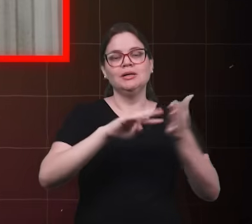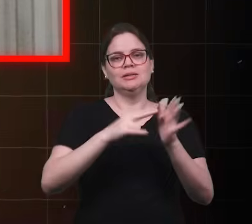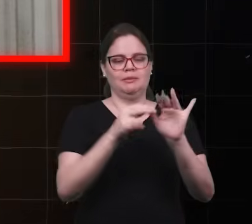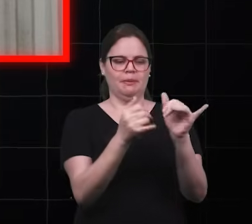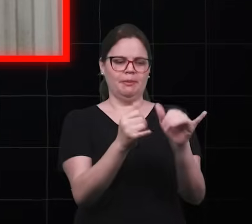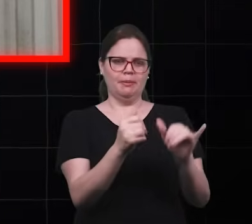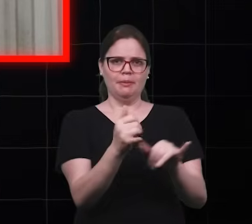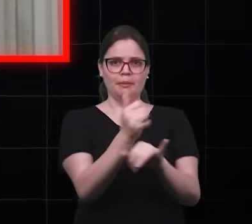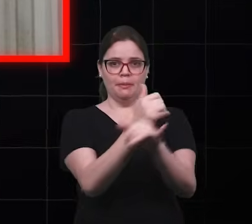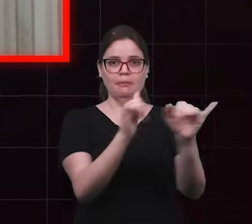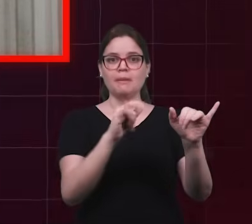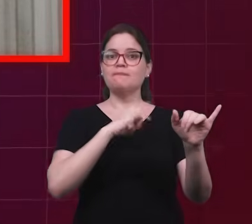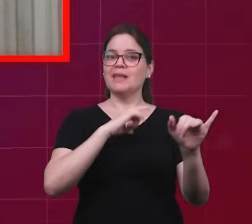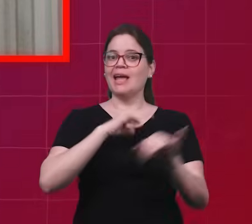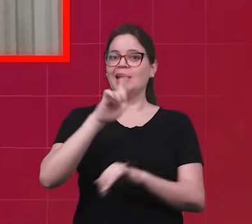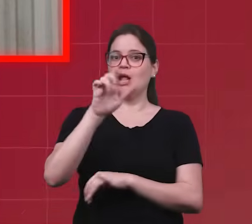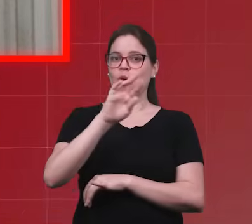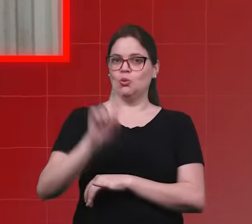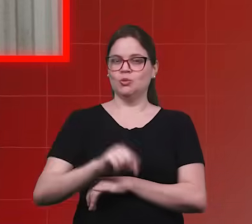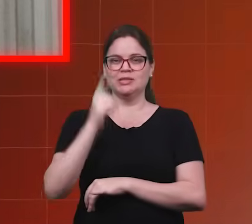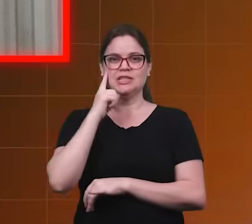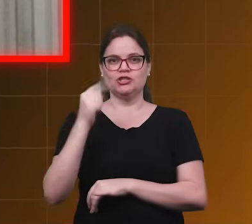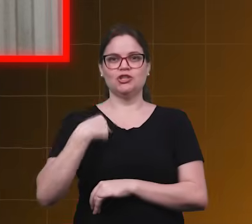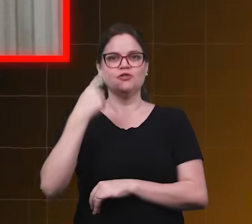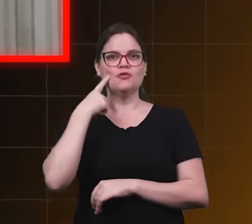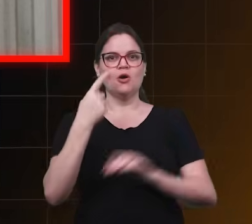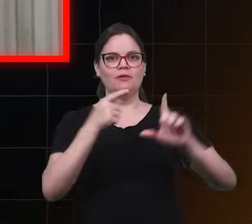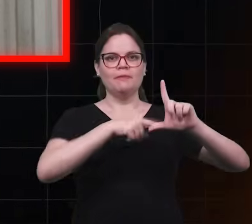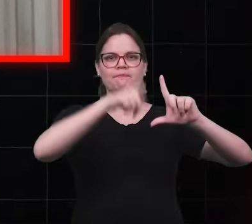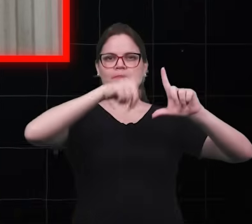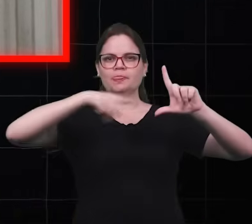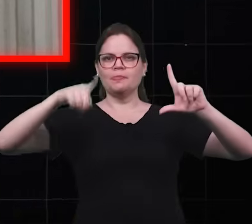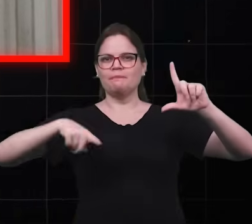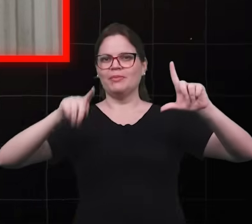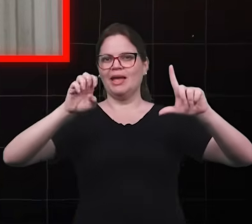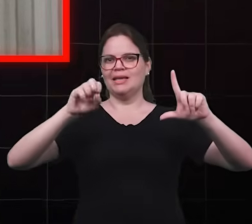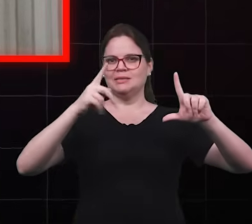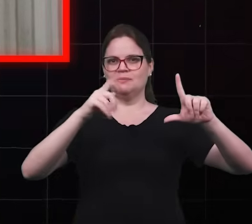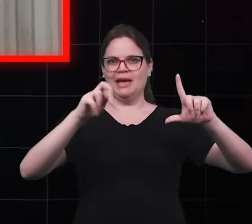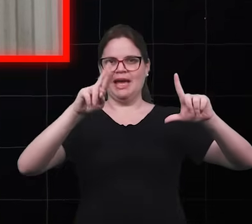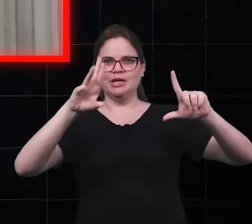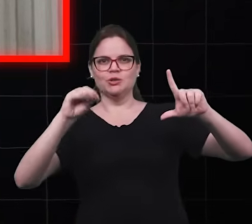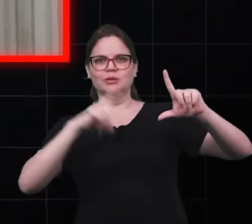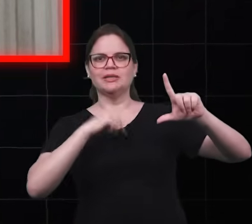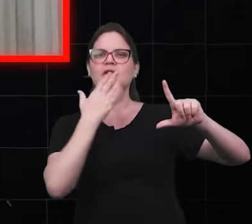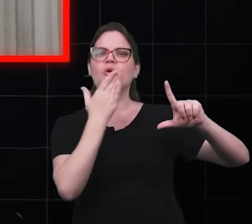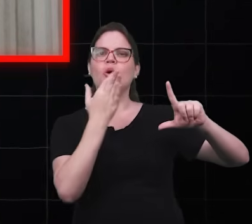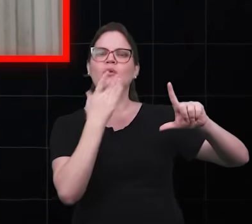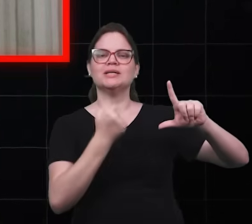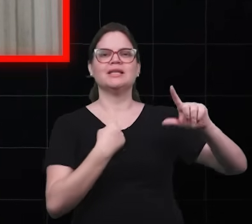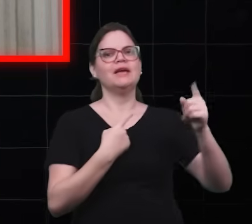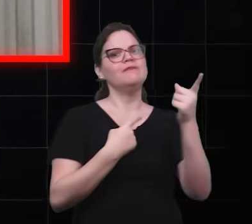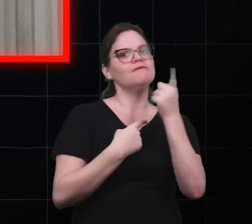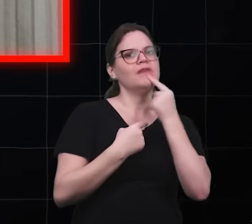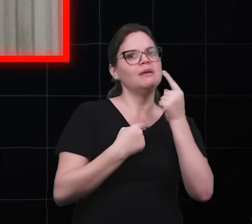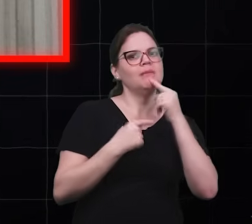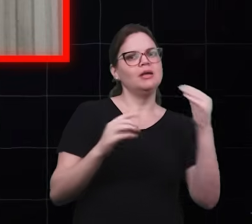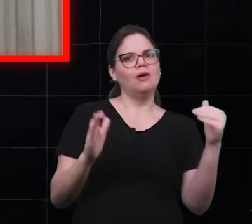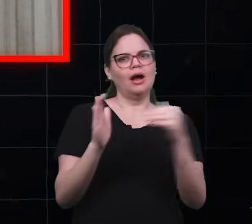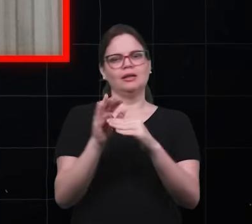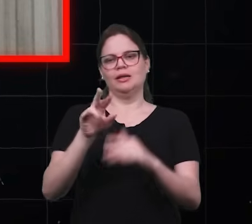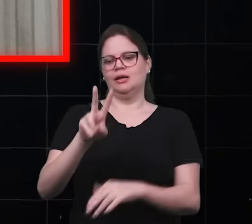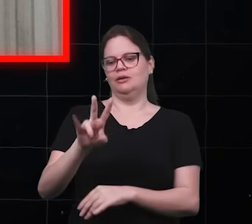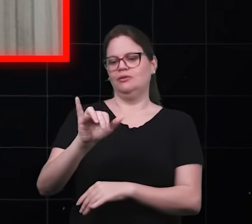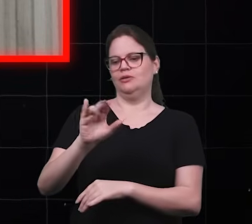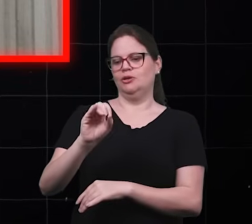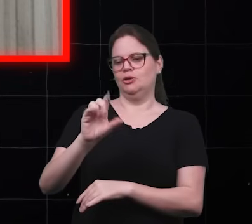pequena parte do espectro eletromagnético que vai desde o vermelho até o violeta.